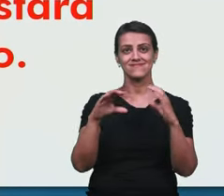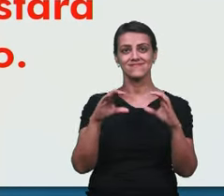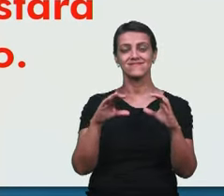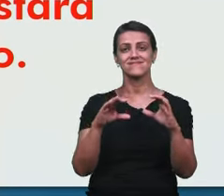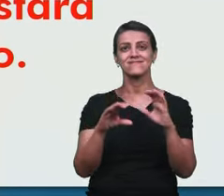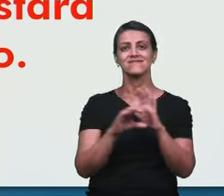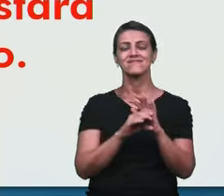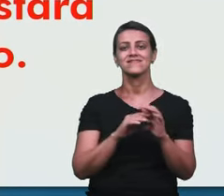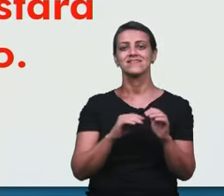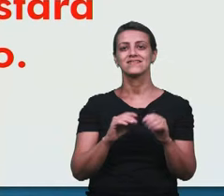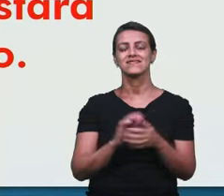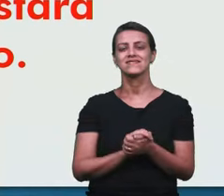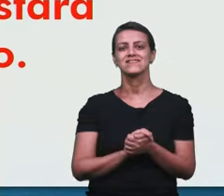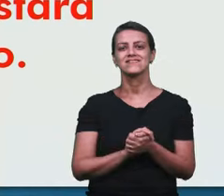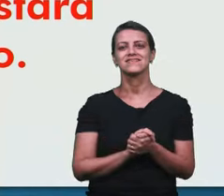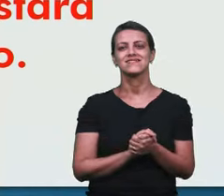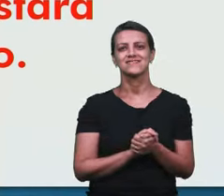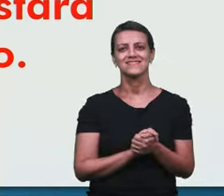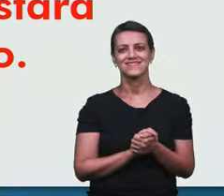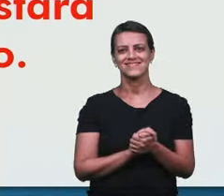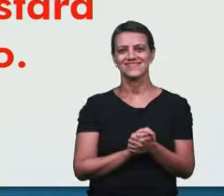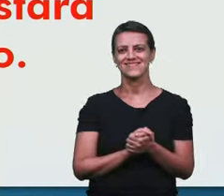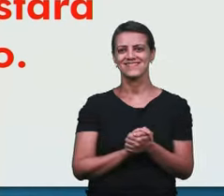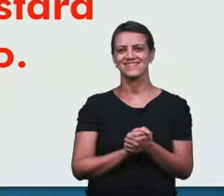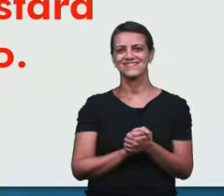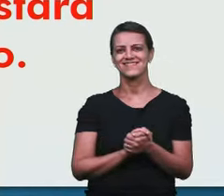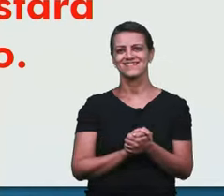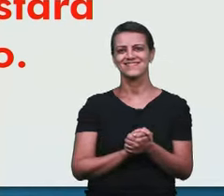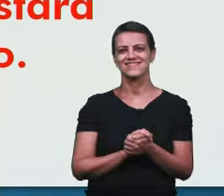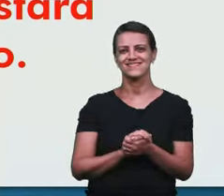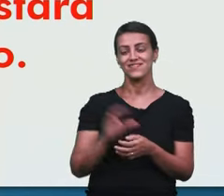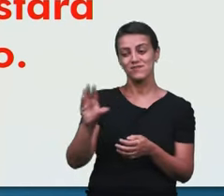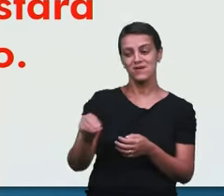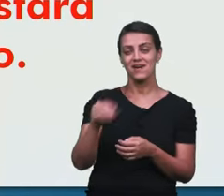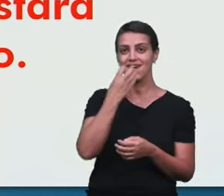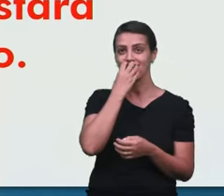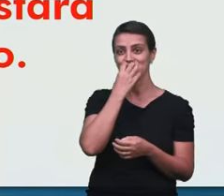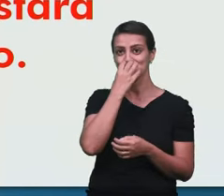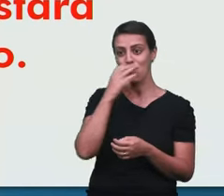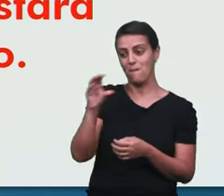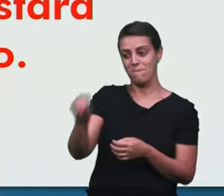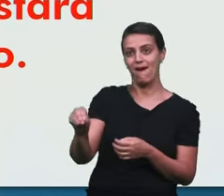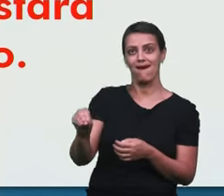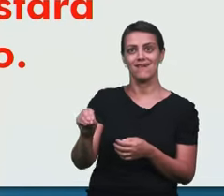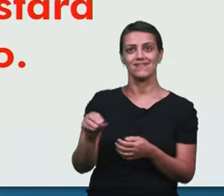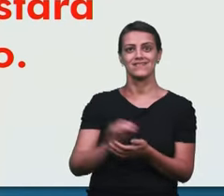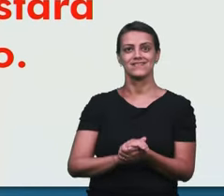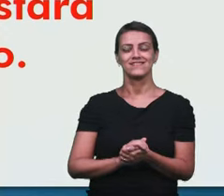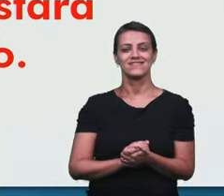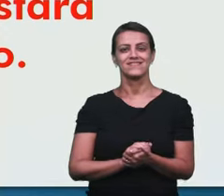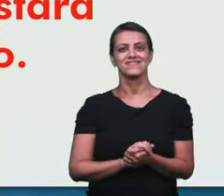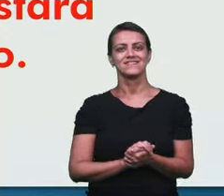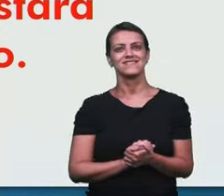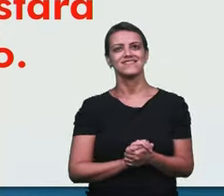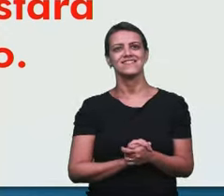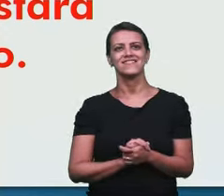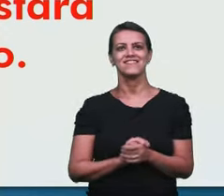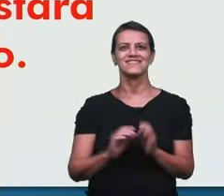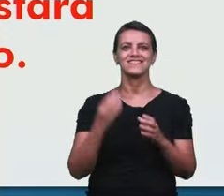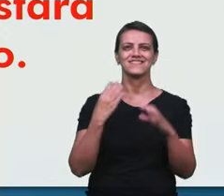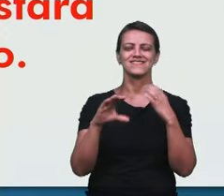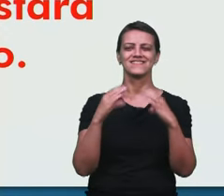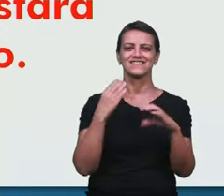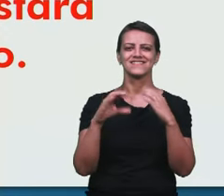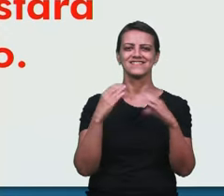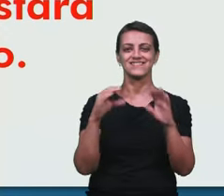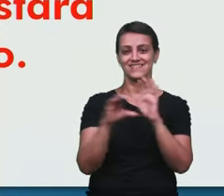7. Tirar o cachorro. Saiu de pé do. Gravar seu. Seu cachorro. Muito bem. Segunda pergunta: